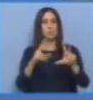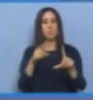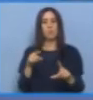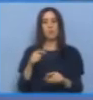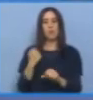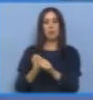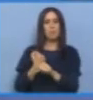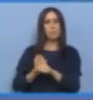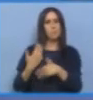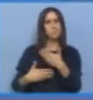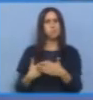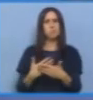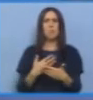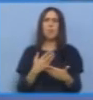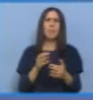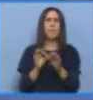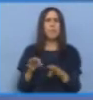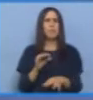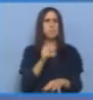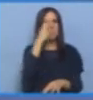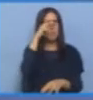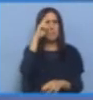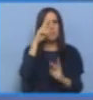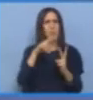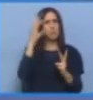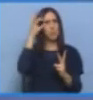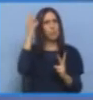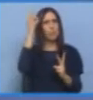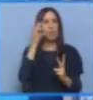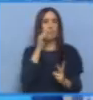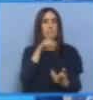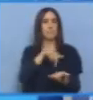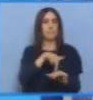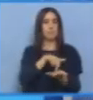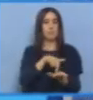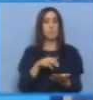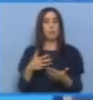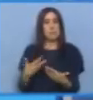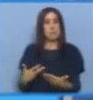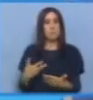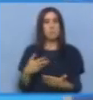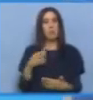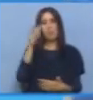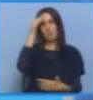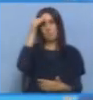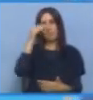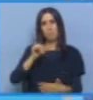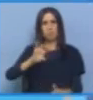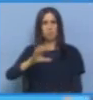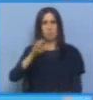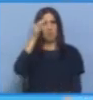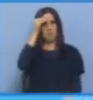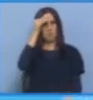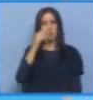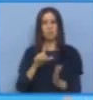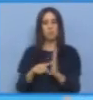ação da mesma forma como fazem em Moçambique, em São Tomé, onde estão presentes, mas desta vez em Almada, no Concelho de Almada, com